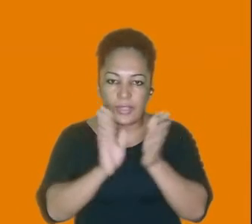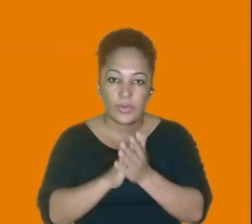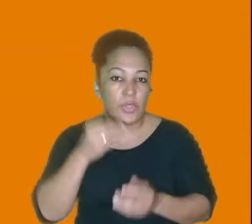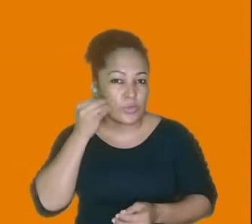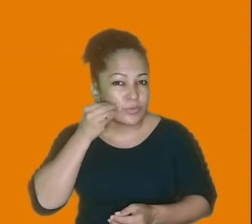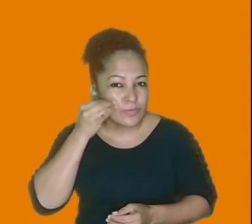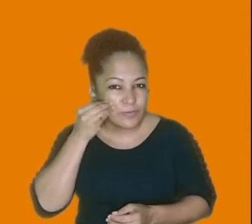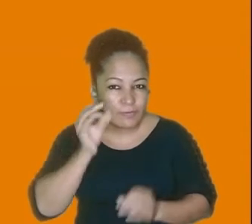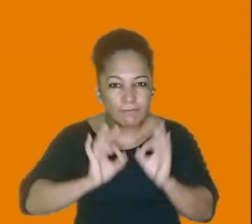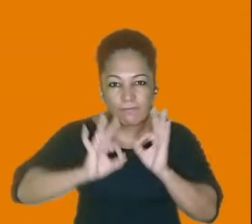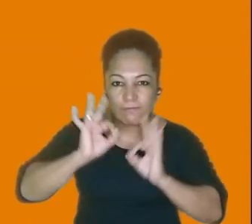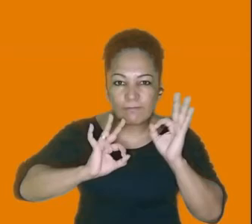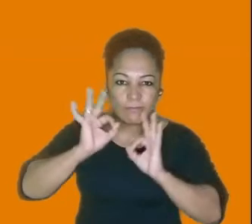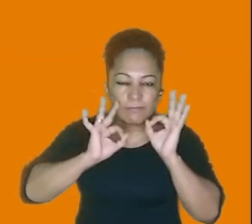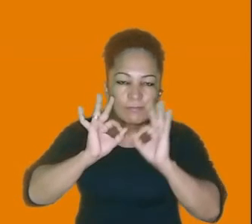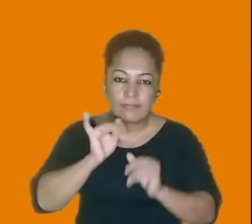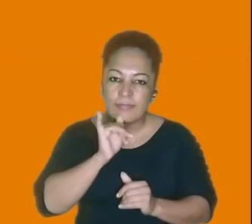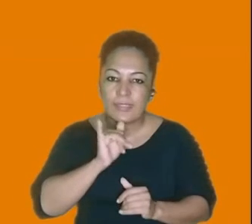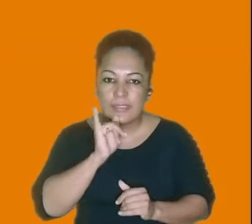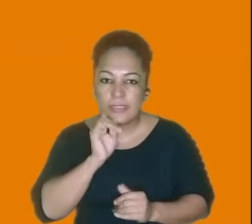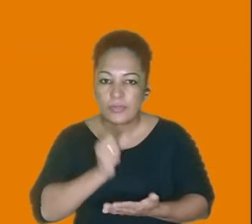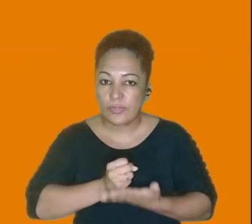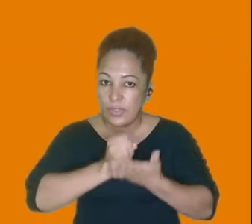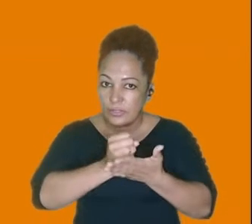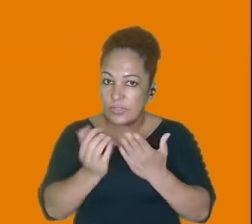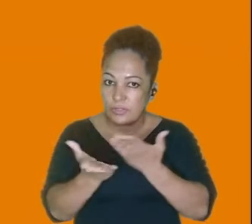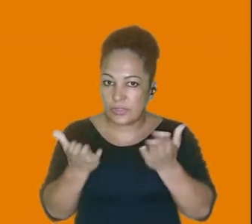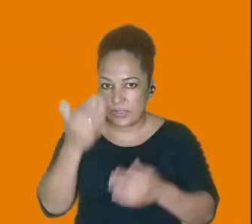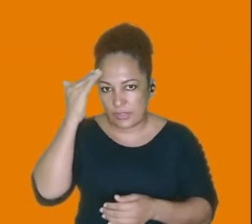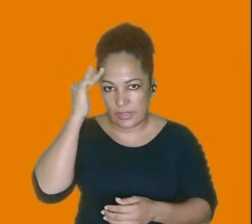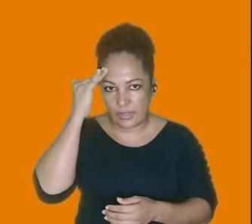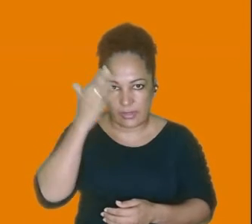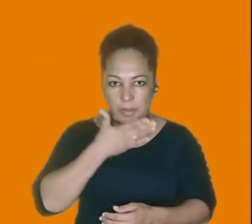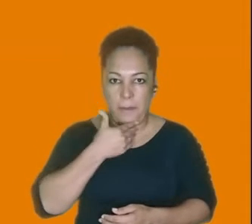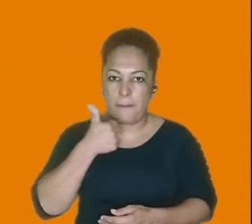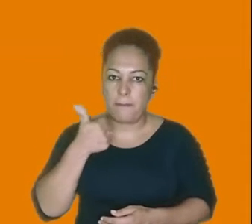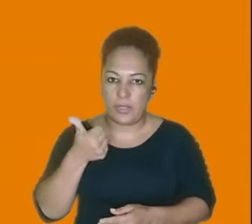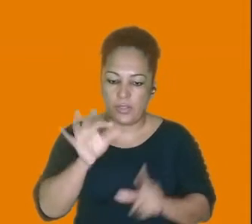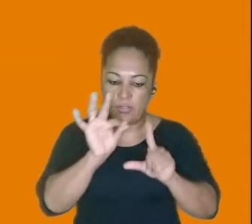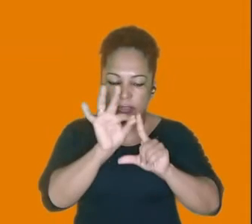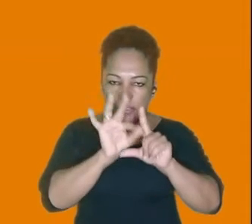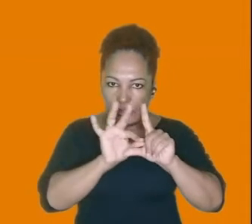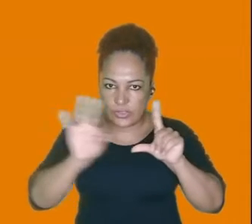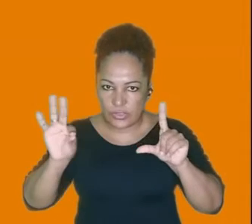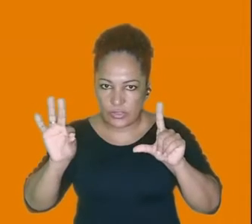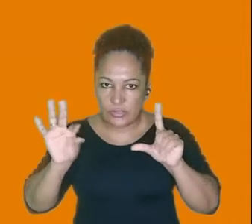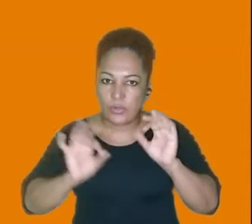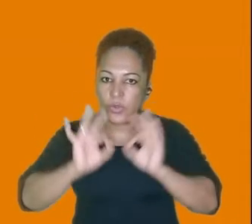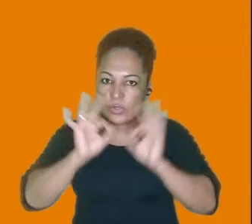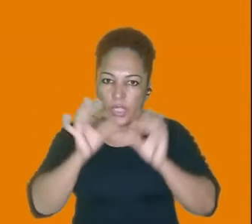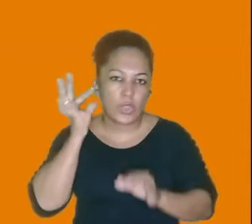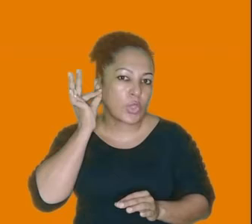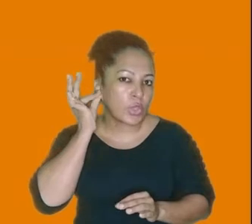Mas eu tentei preparar aqui um modelo que vai ajudar vocês a fazer um diagrama de entidade